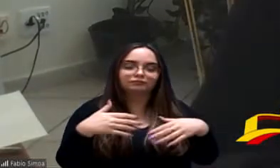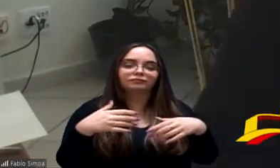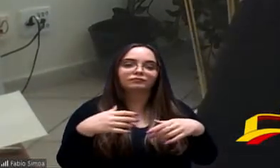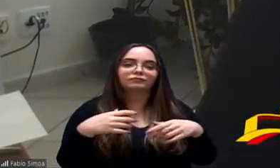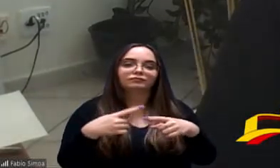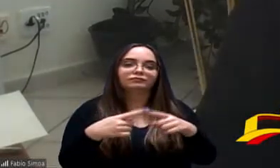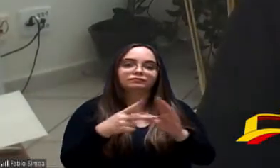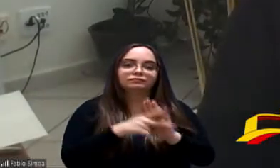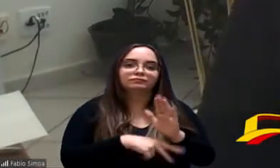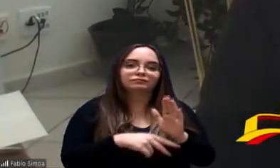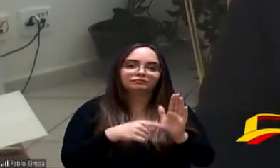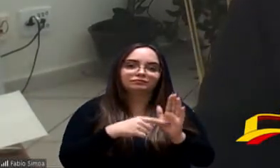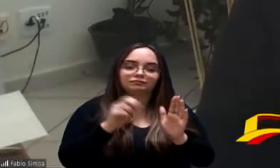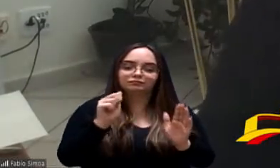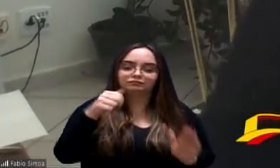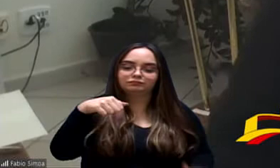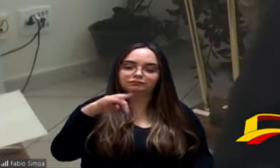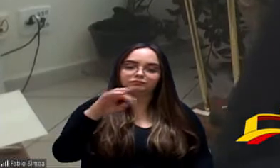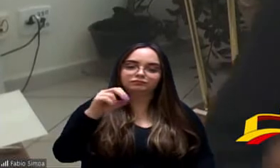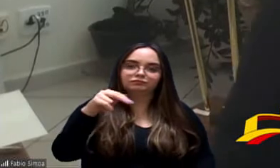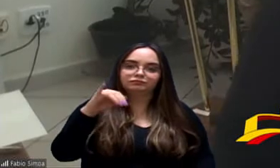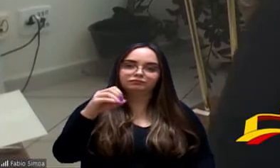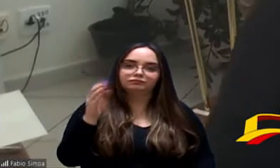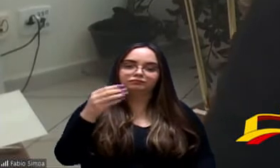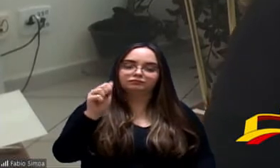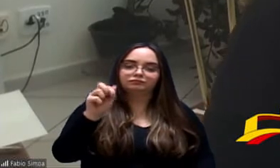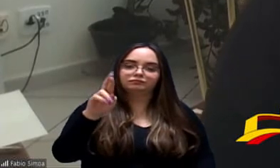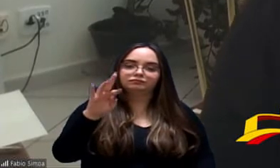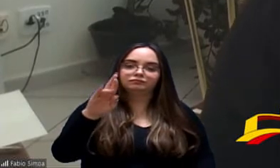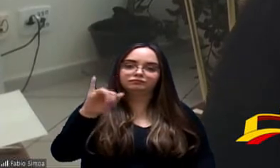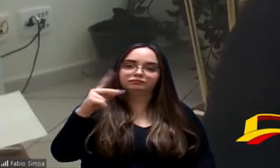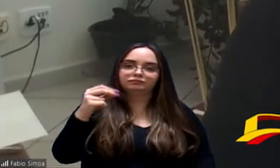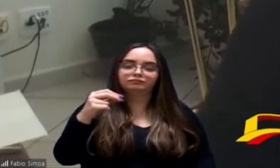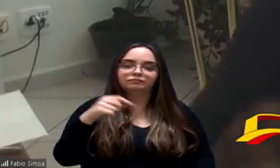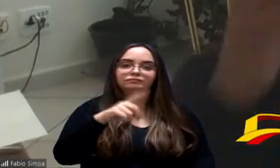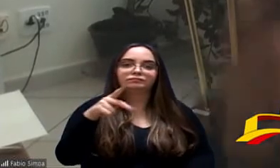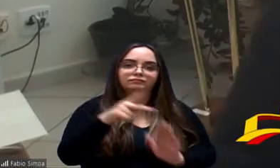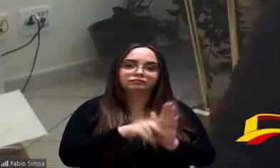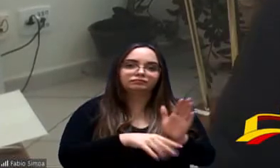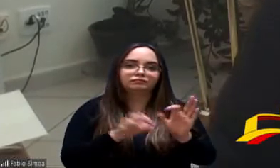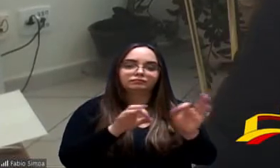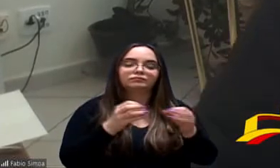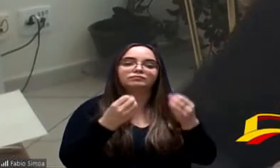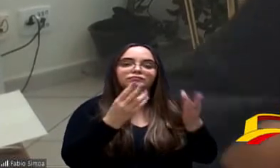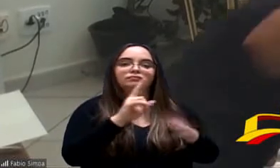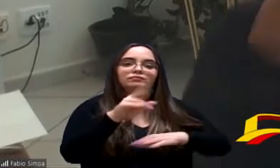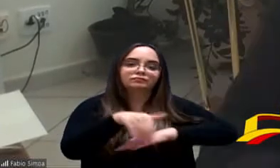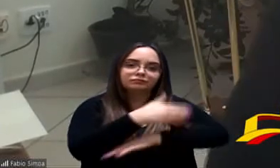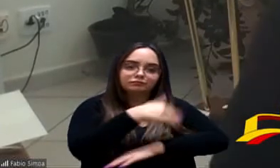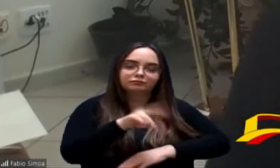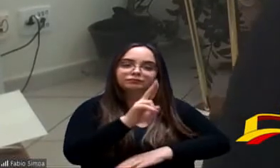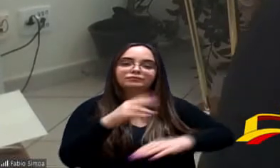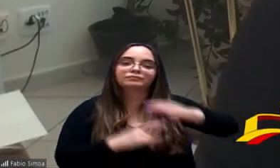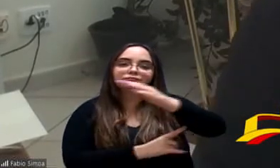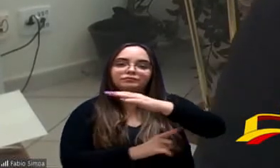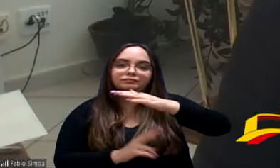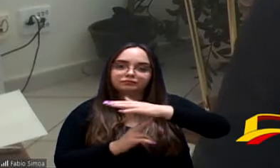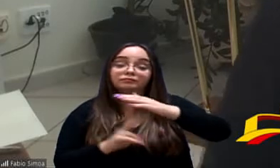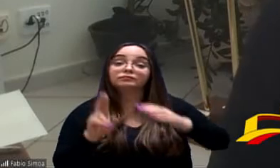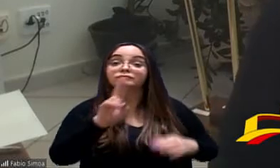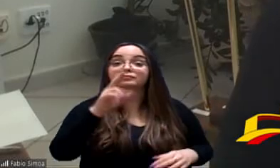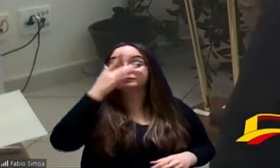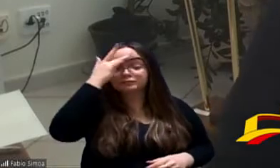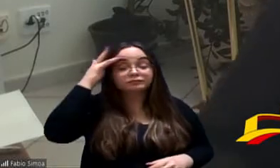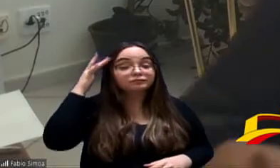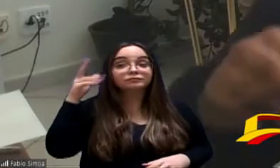né, de lei do nome do Antônio Martins, sobre como todos aqui, como a gente apresenta o projeto de lei para as ruas, para as pontes, são pessoas que têm uma